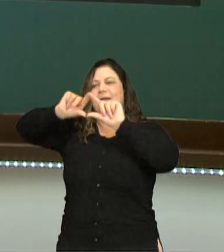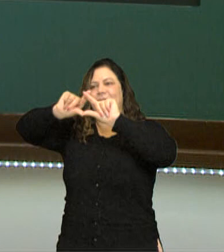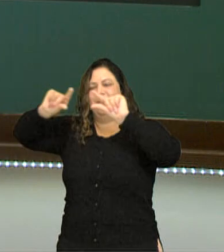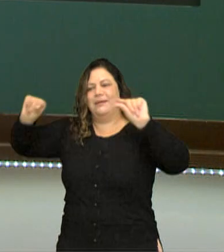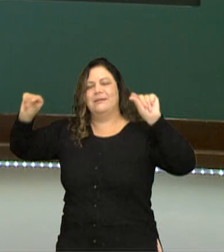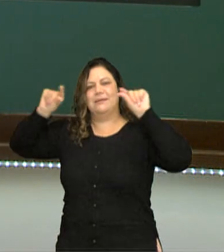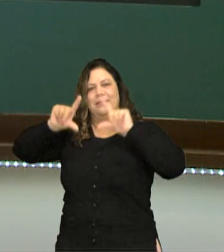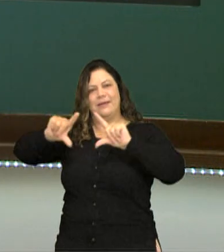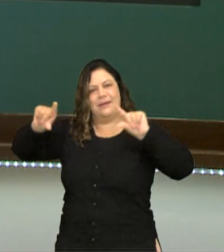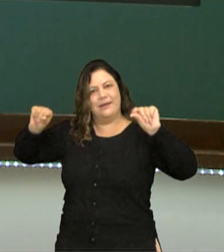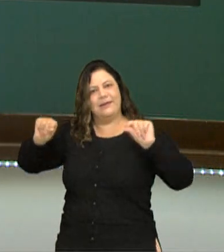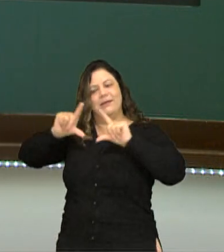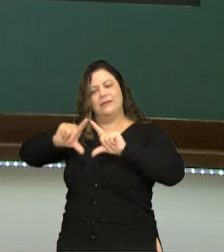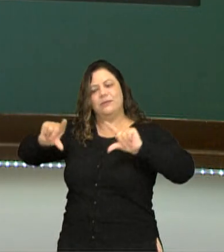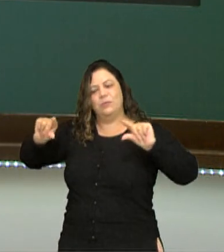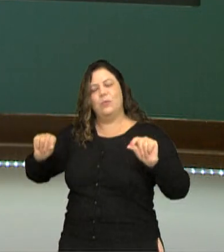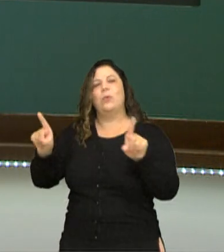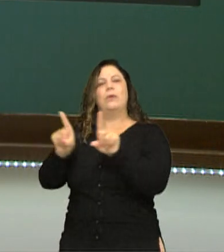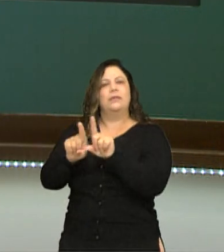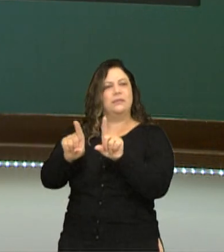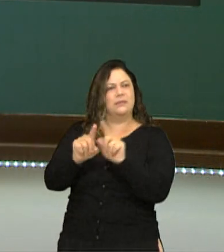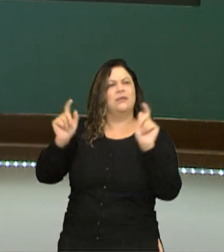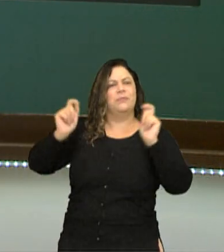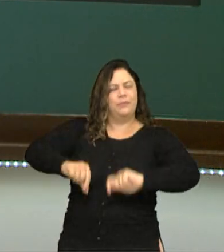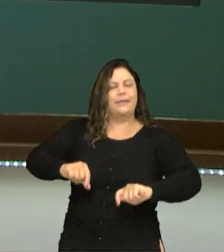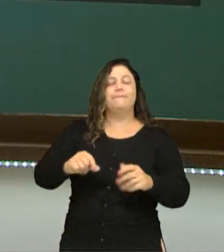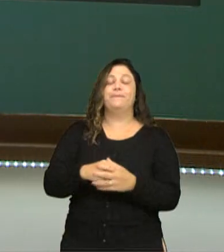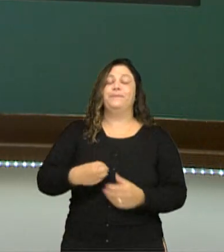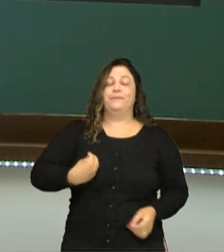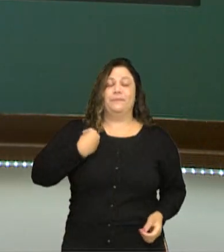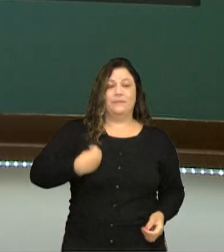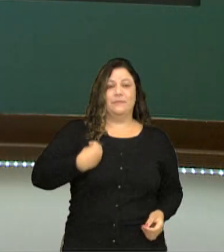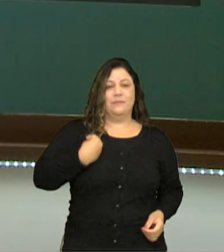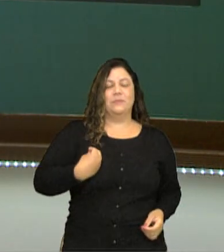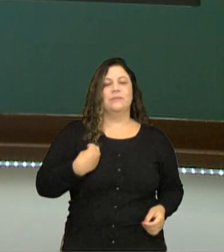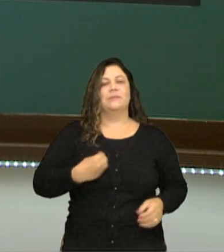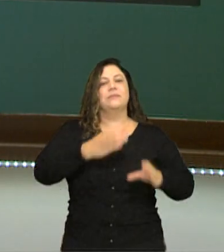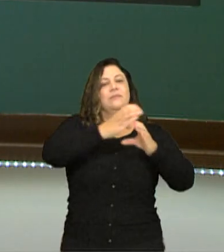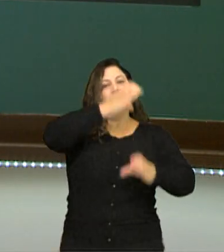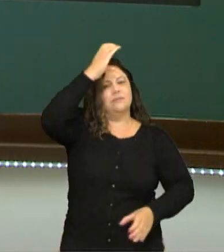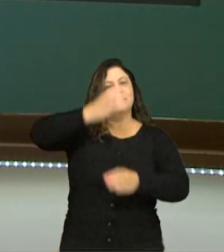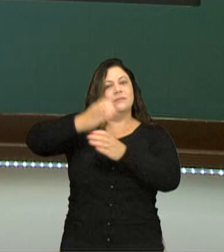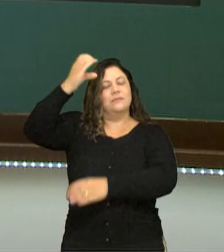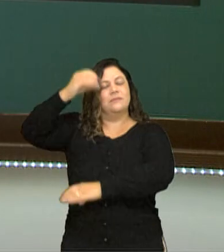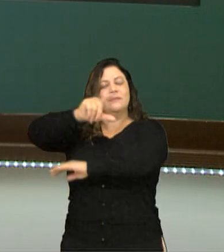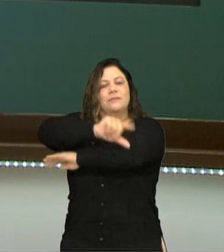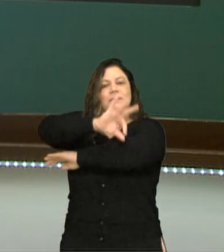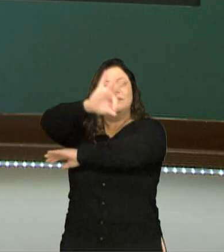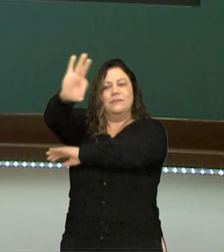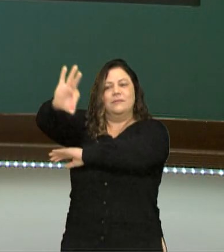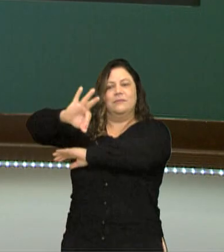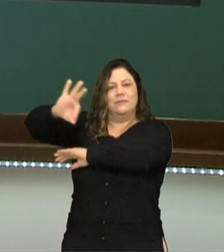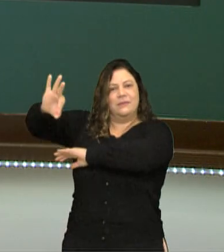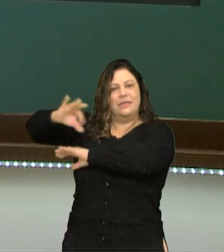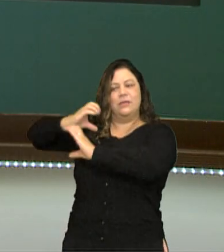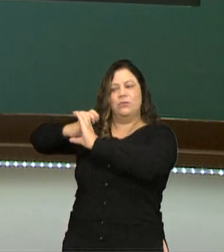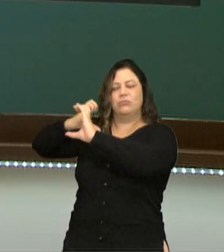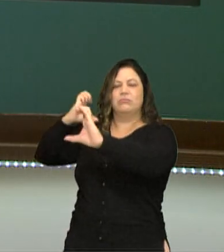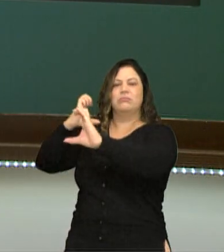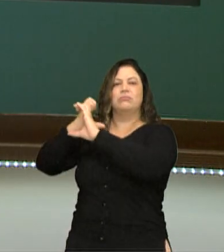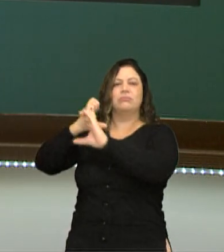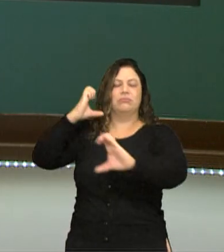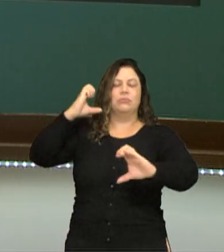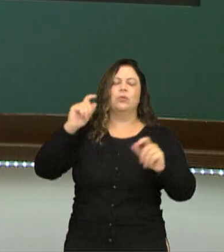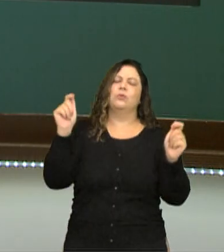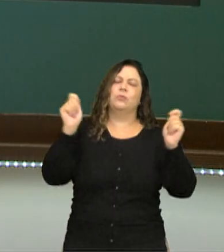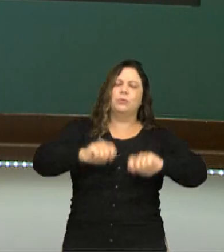forma elaborada. Então, o tridimensional está presente nas colunas, na arquitetura, né? Nos templos, porque na Grécia a